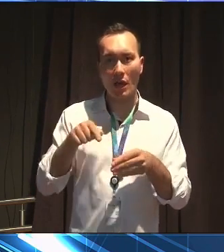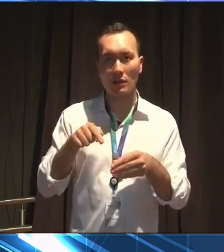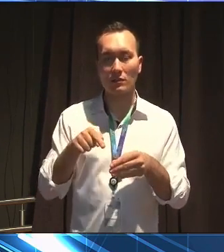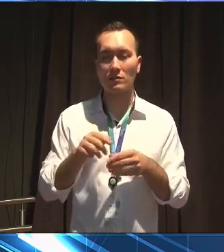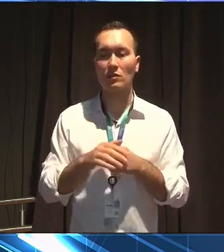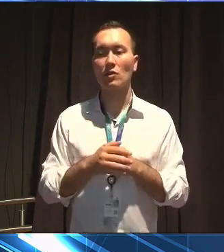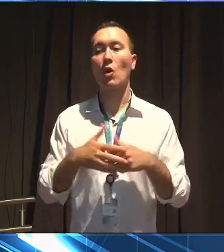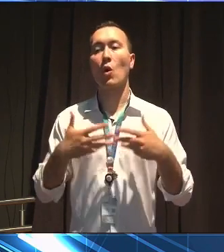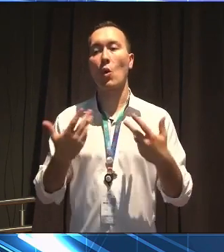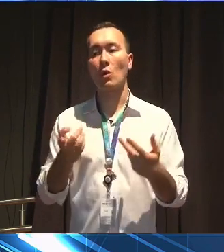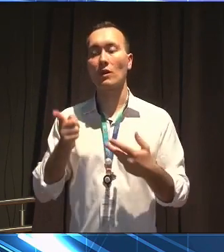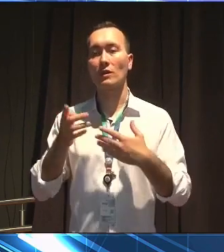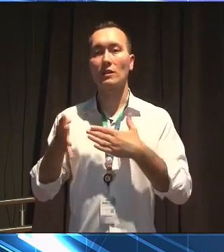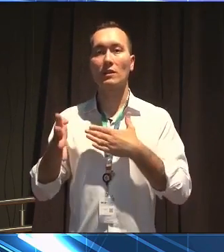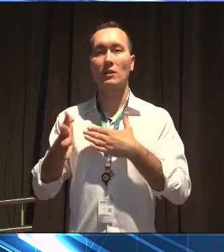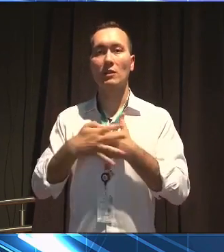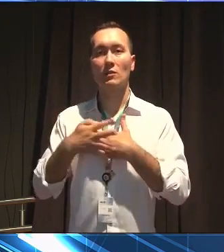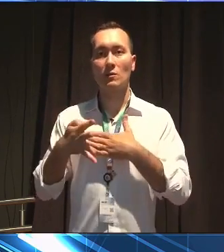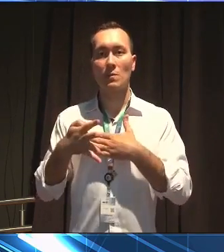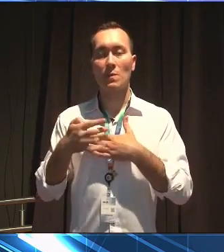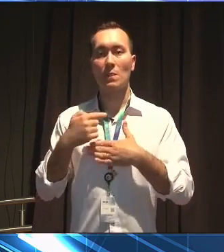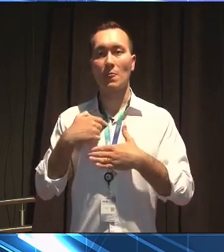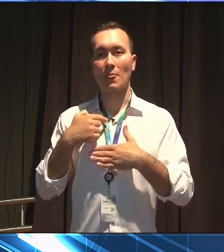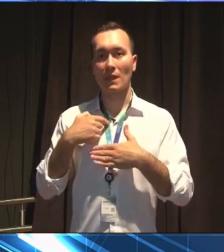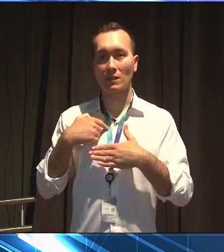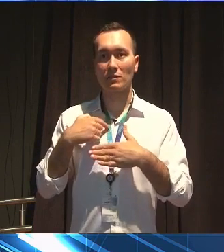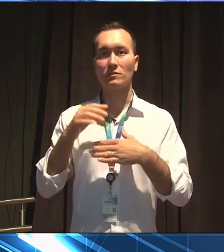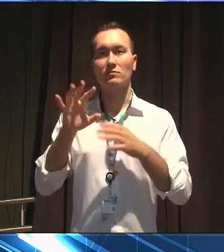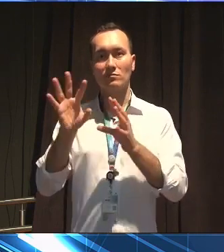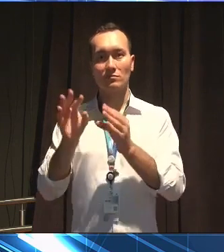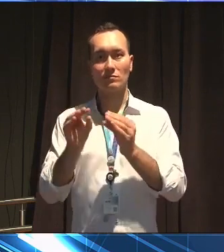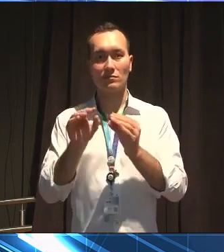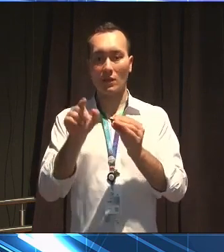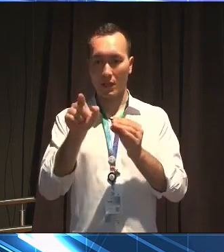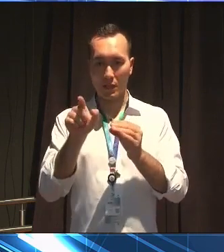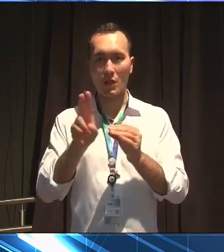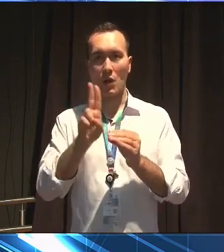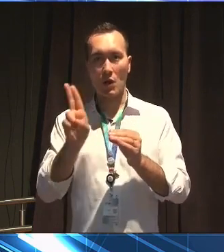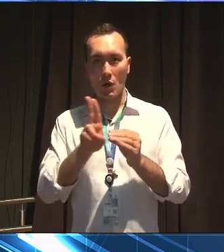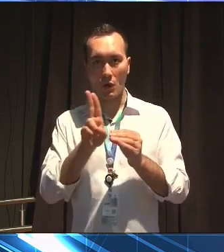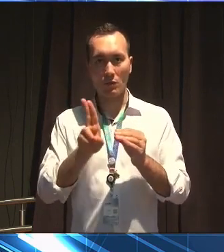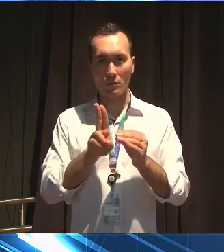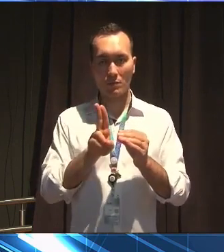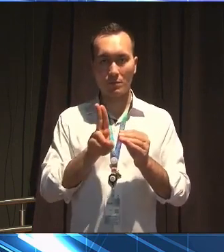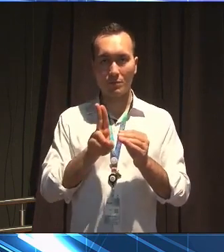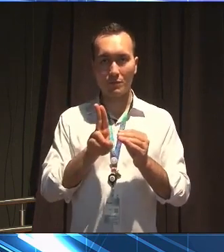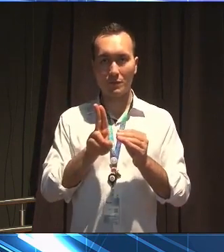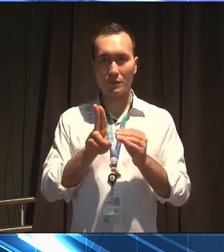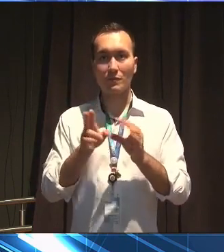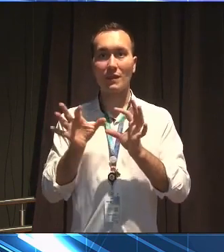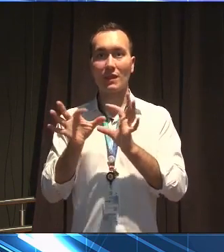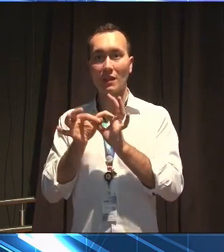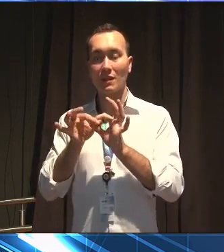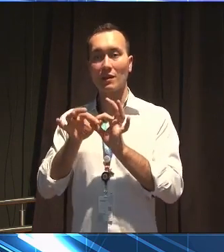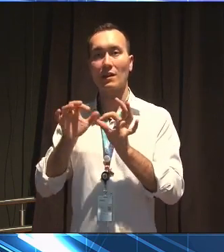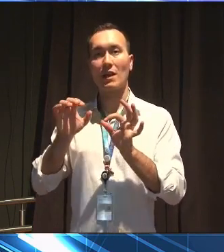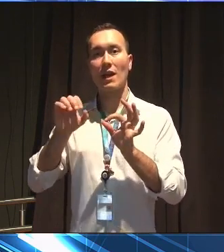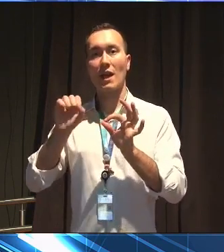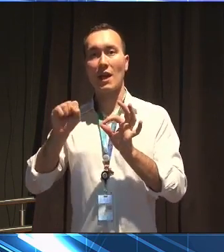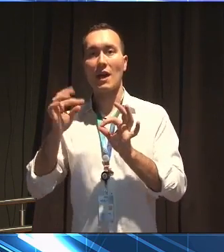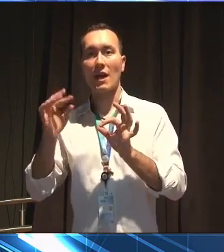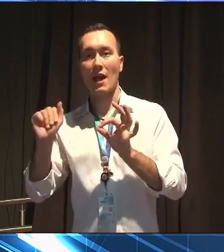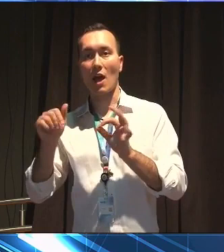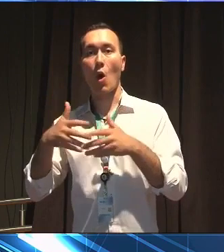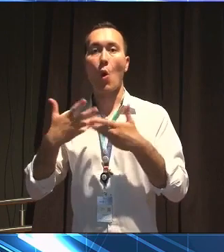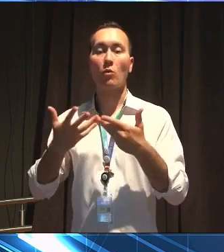um framework React no front-end, então significa que o meu Node eu vou emitir um JWT, como é uma SPA, eu vou usar